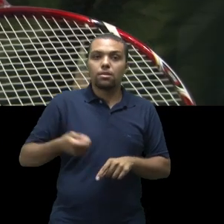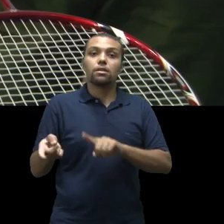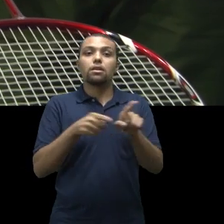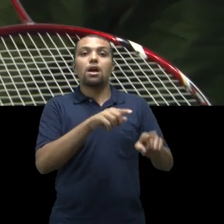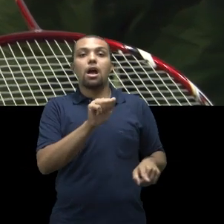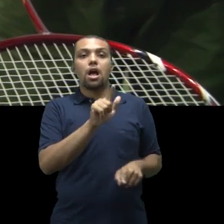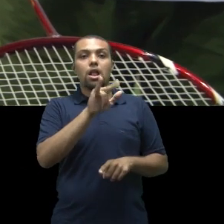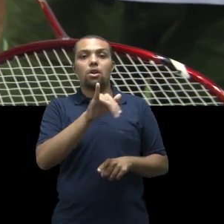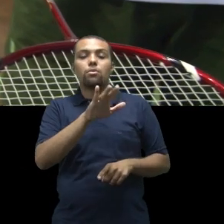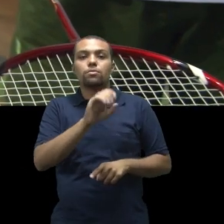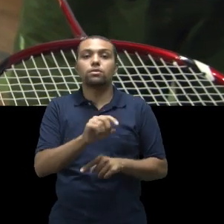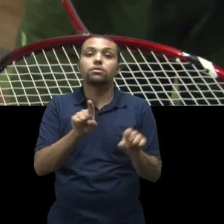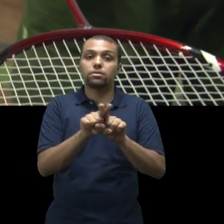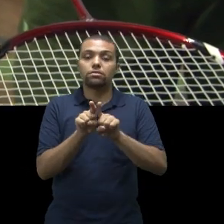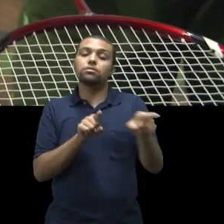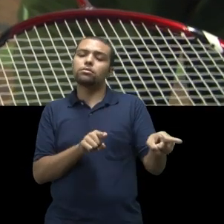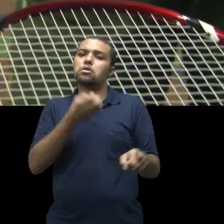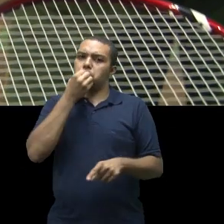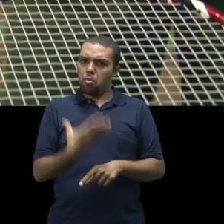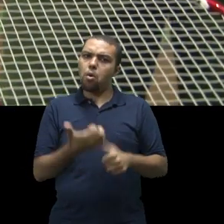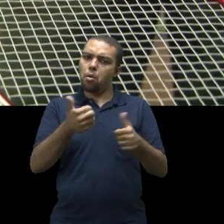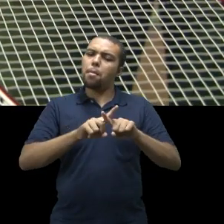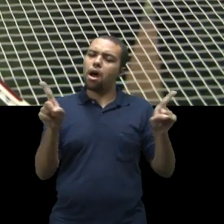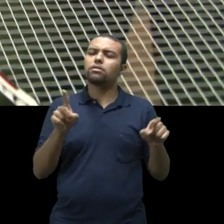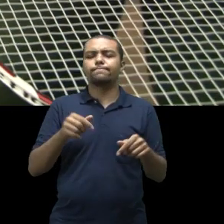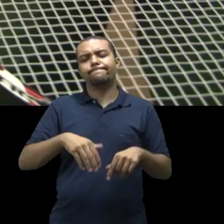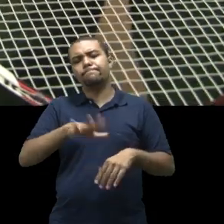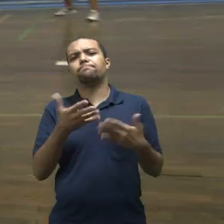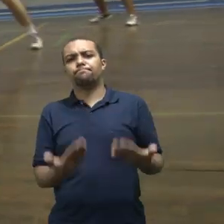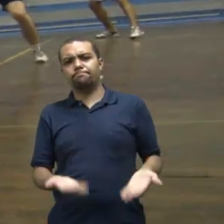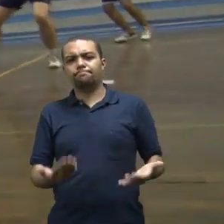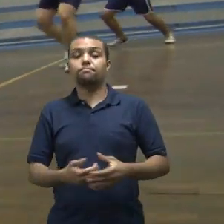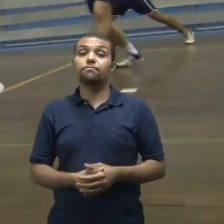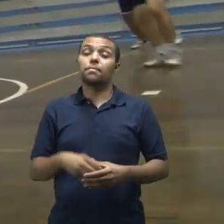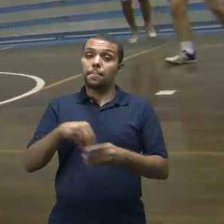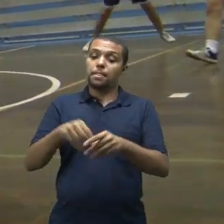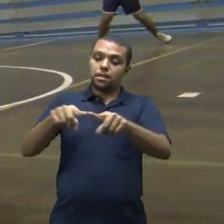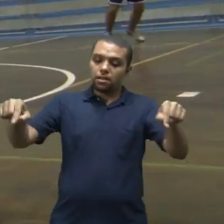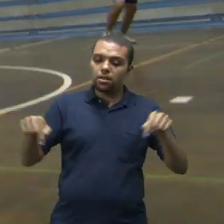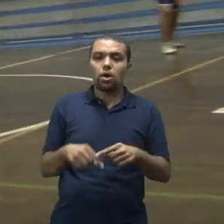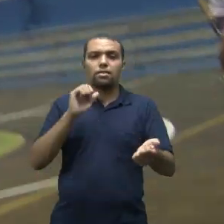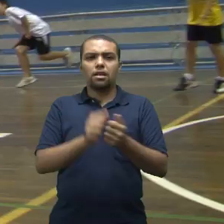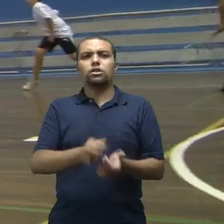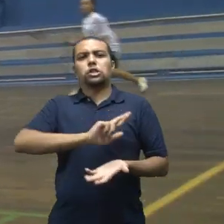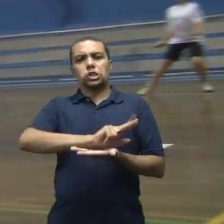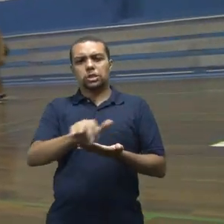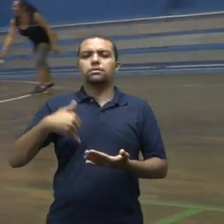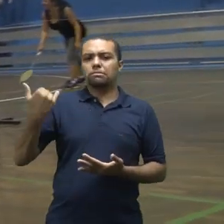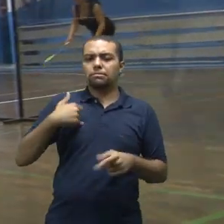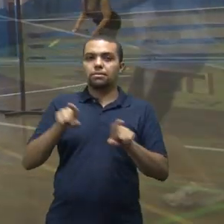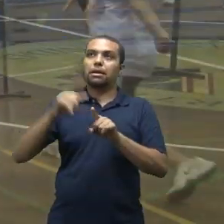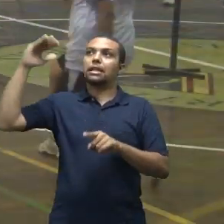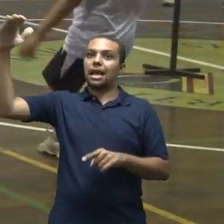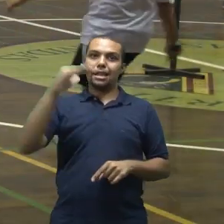de alumínio, que era também uma raquete boa, só que era um pouquinho mais pesada. Na quadra, atletas de todas as idades